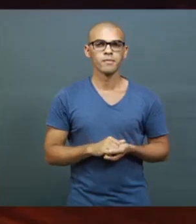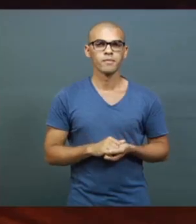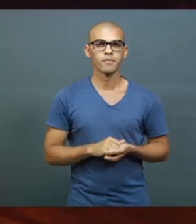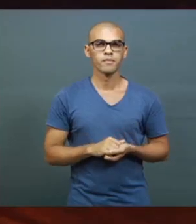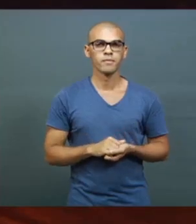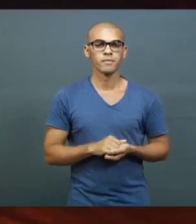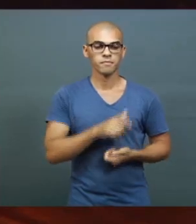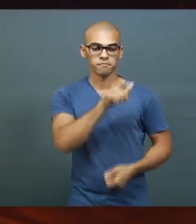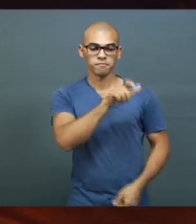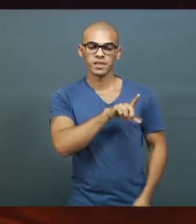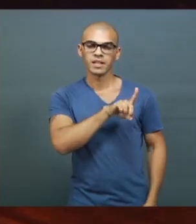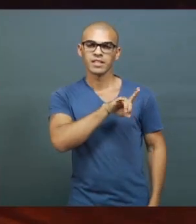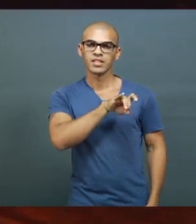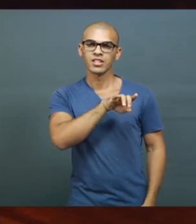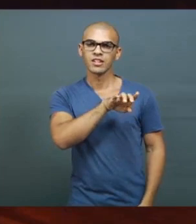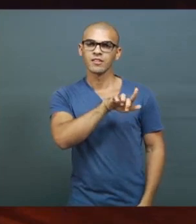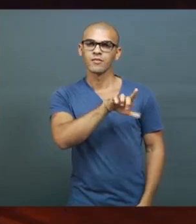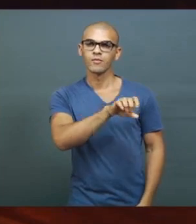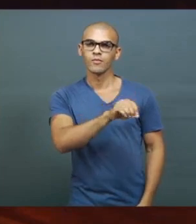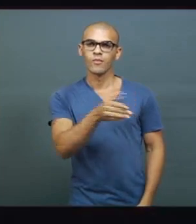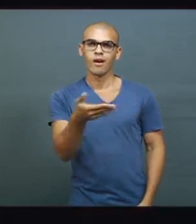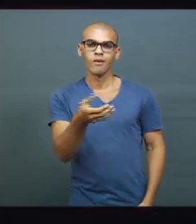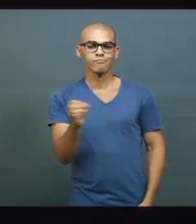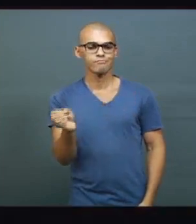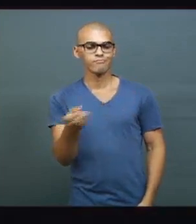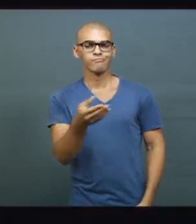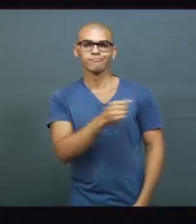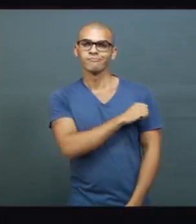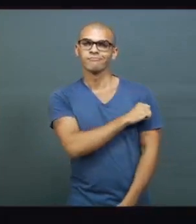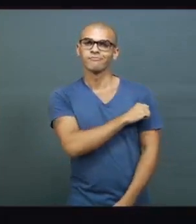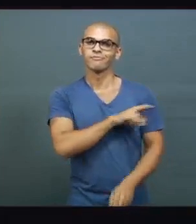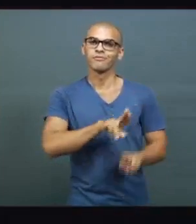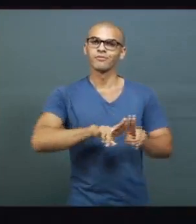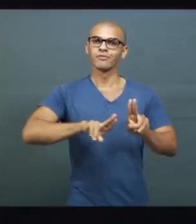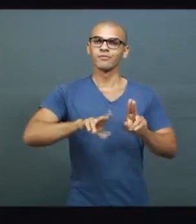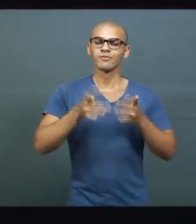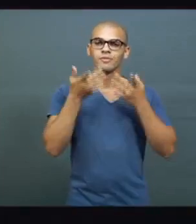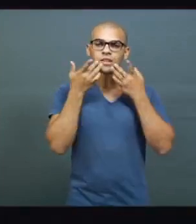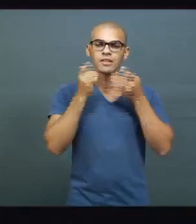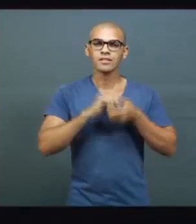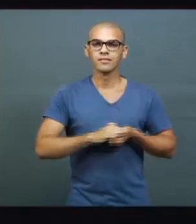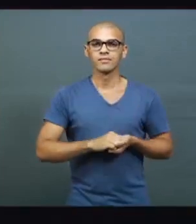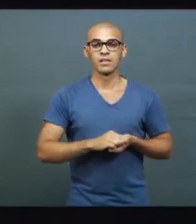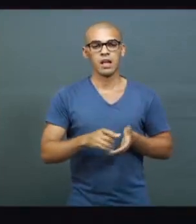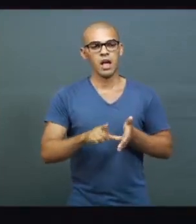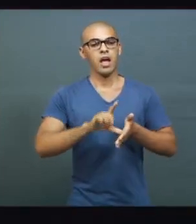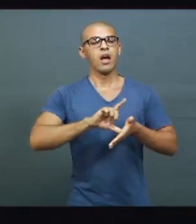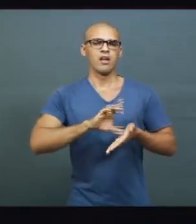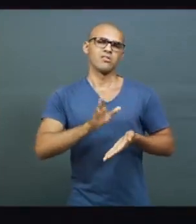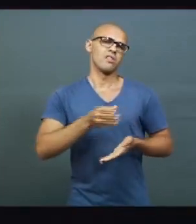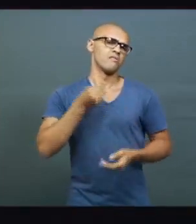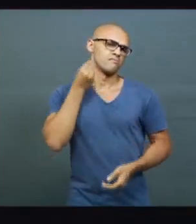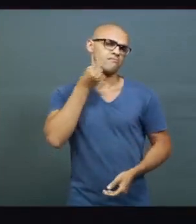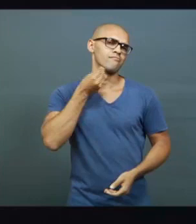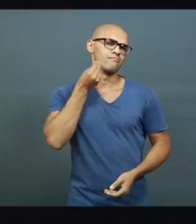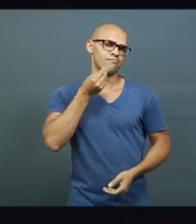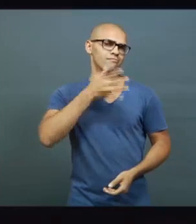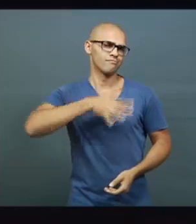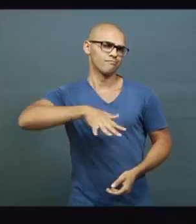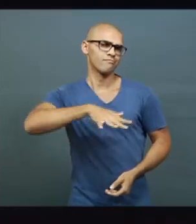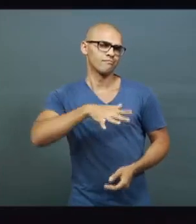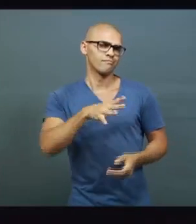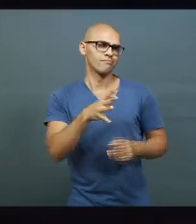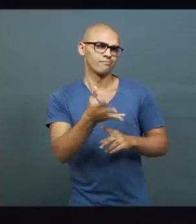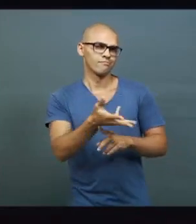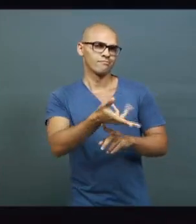Diego entrou na UFU esse ano para cursar teatro, mas antes de começar a graduação, ele já teve uma experiência marcante nas artes. Venho